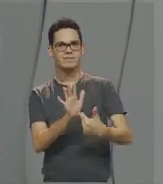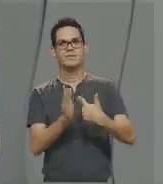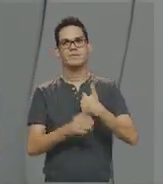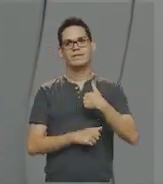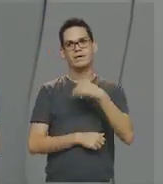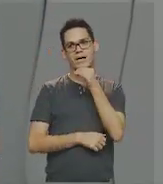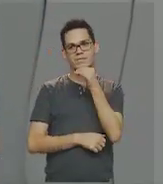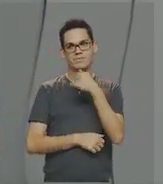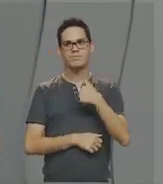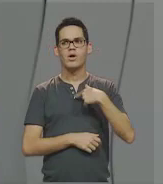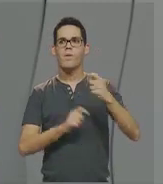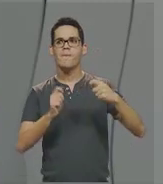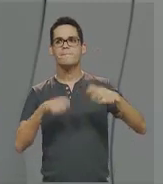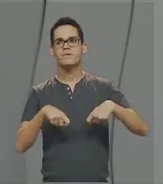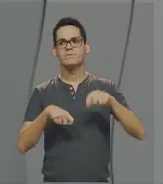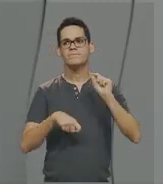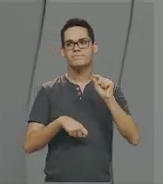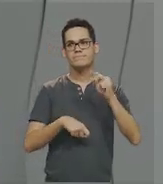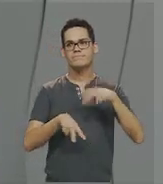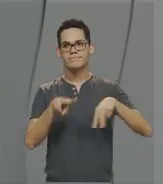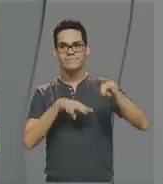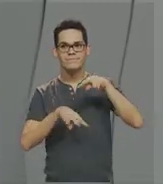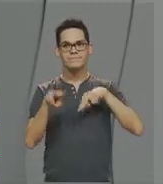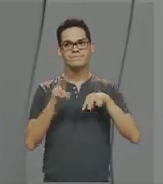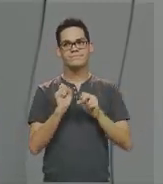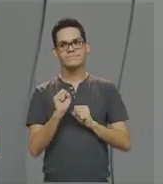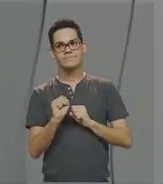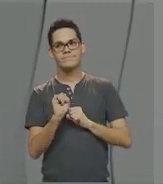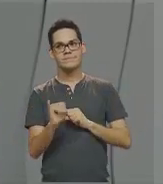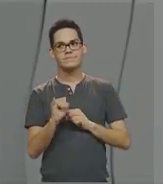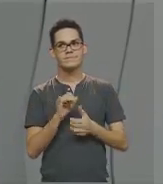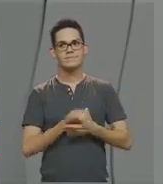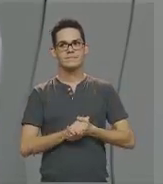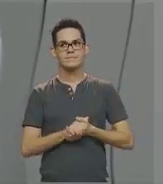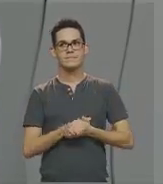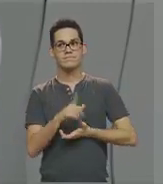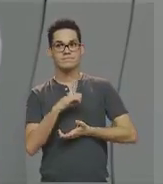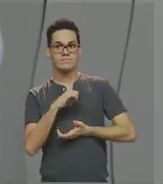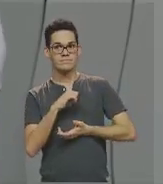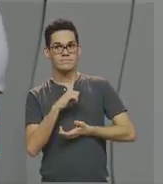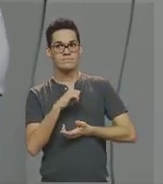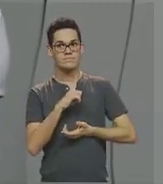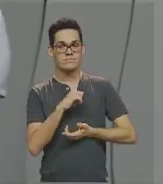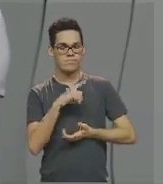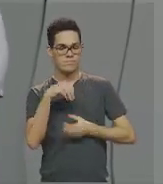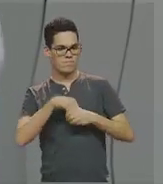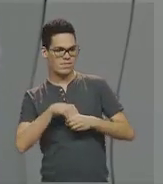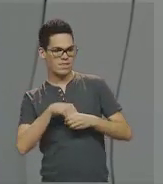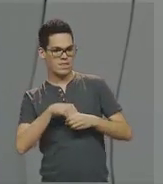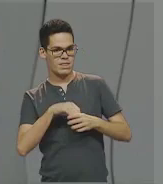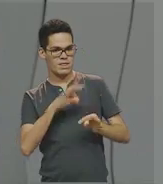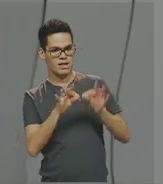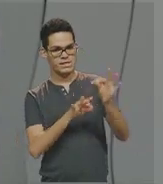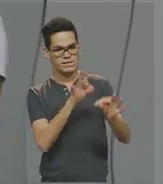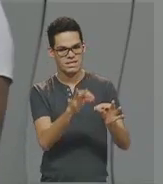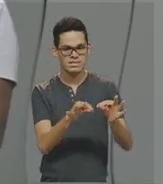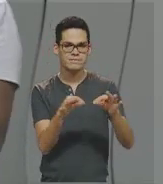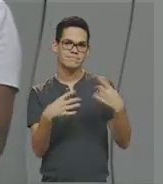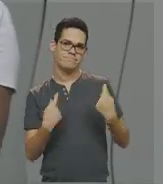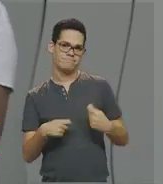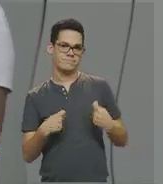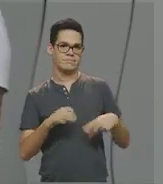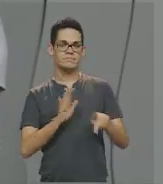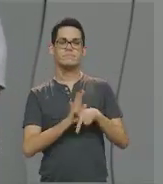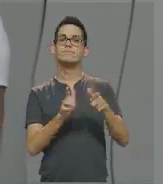tenho condições de avaliar se aquilo que está sendo feito, ela tem a precisão técnica necessária para